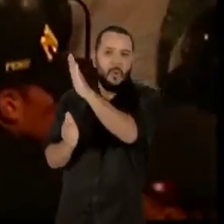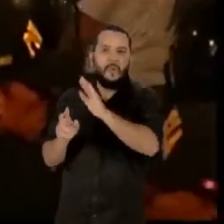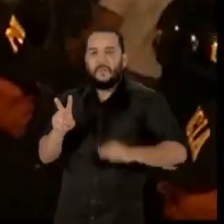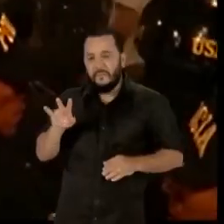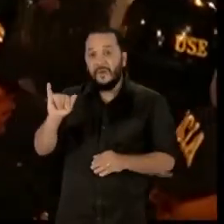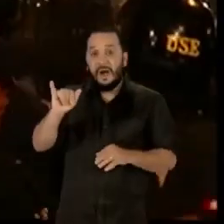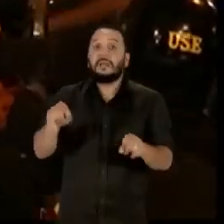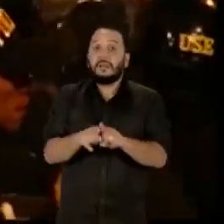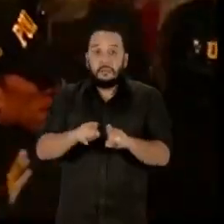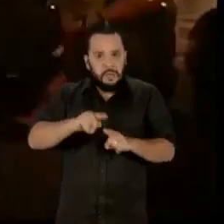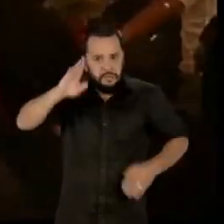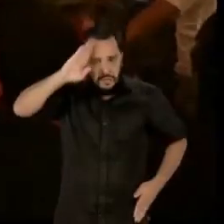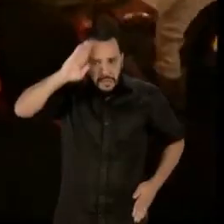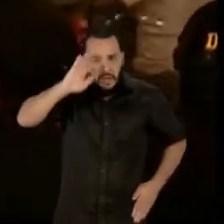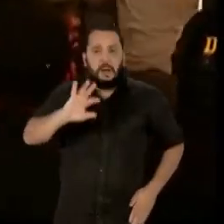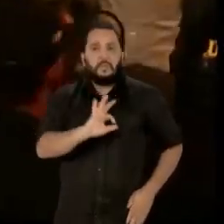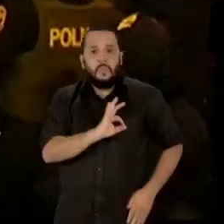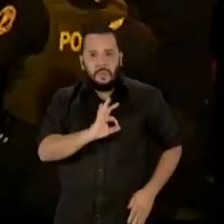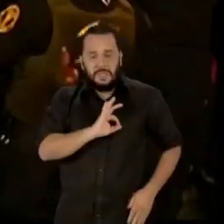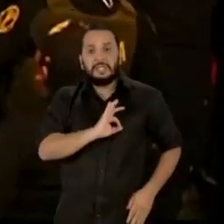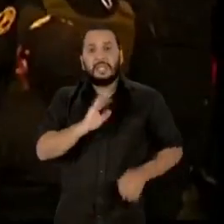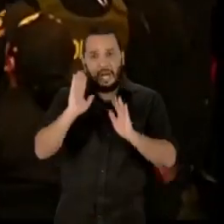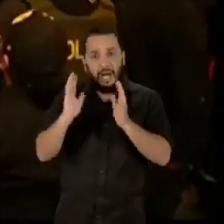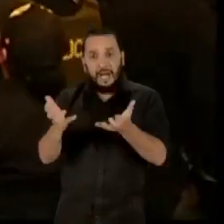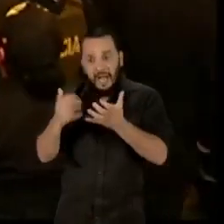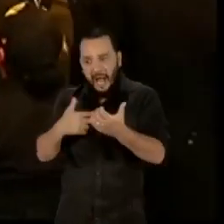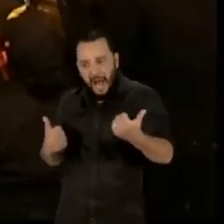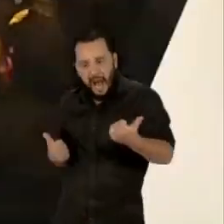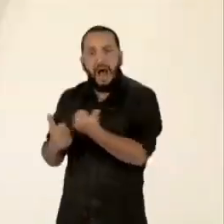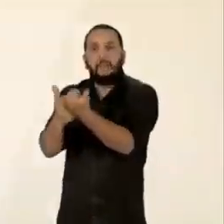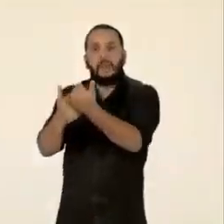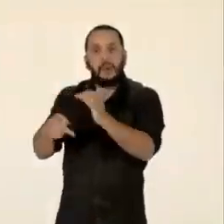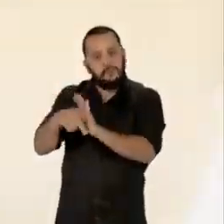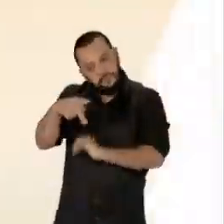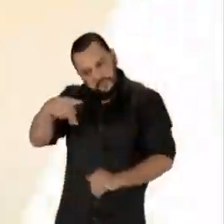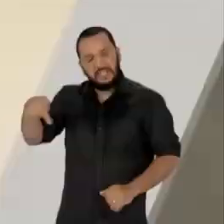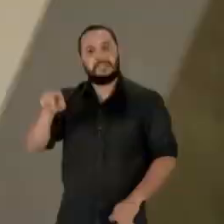os militares ea polícia dizem estar do lado do presidente